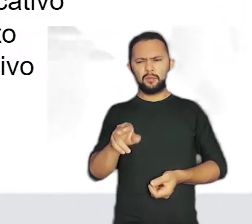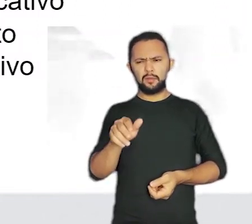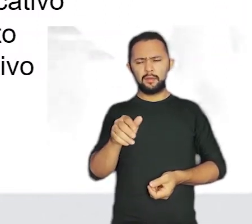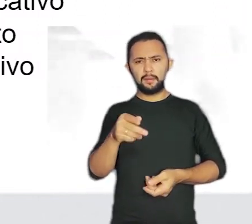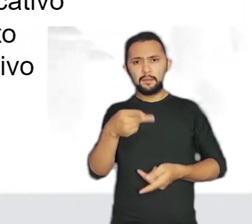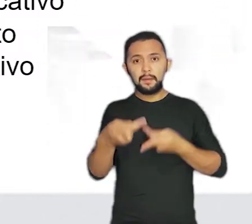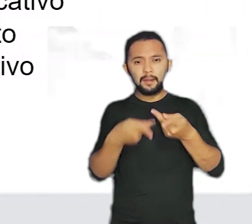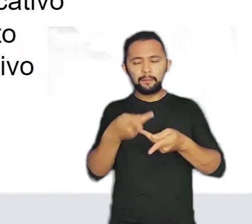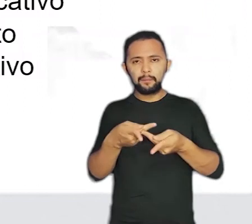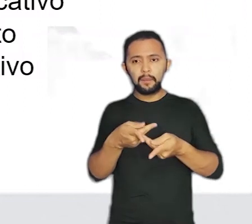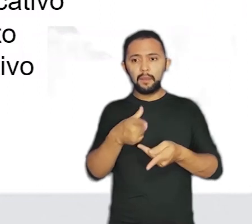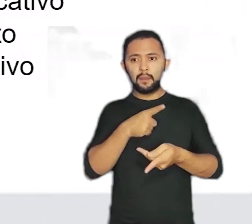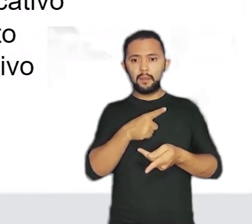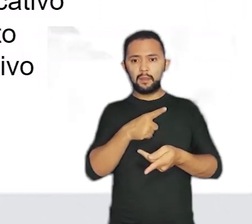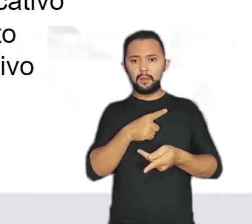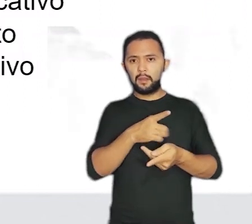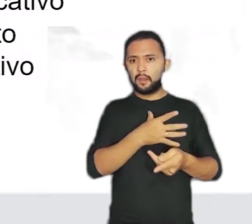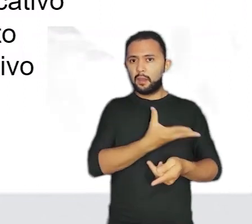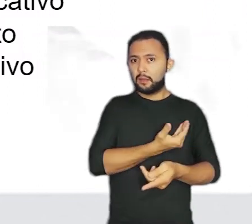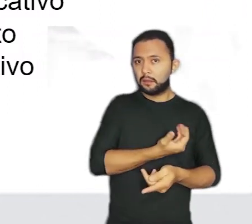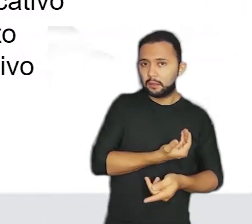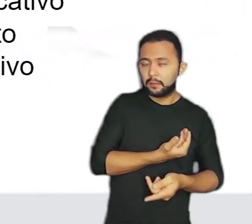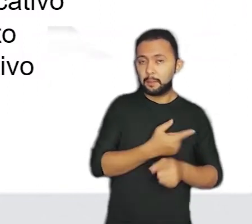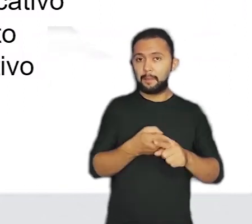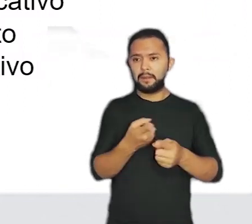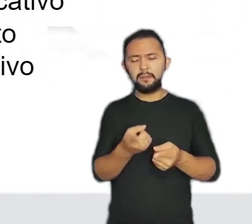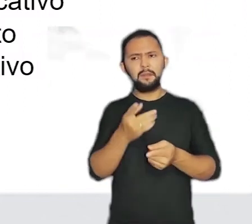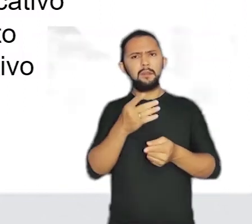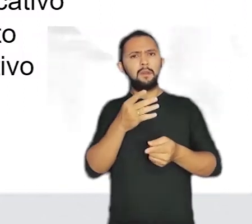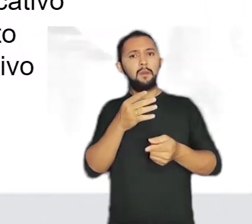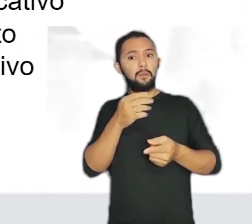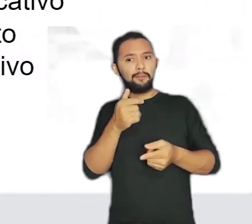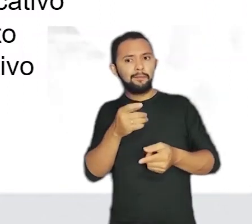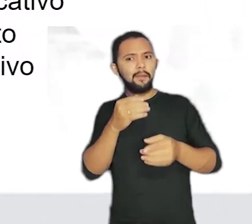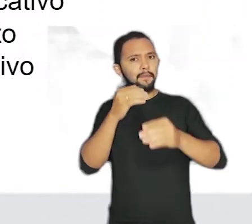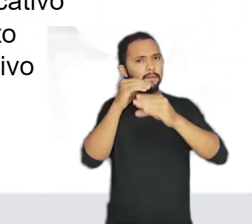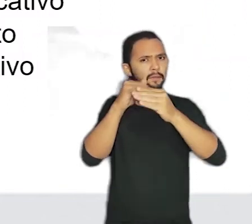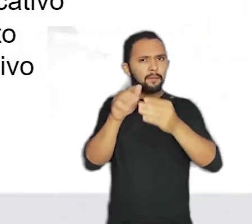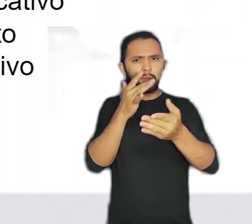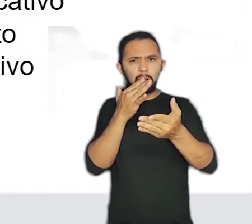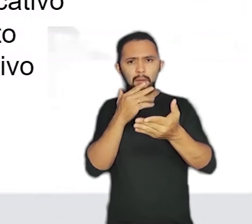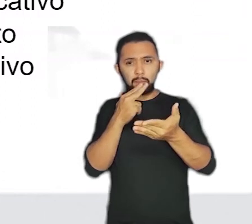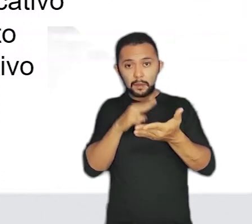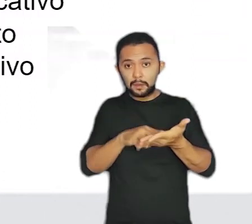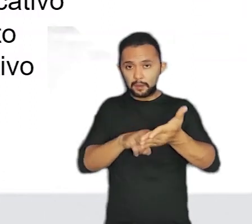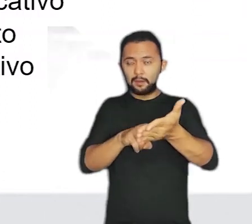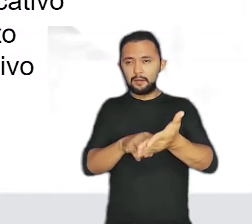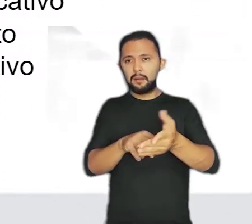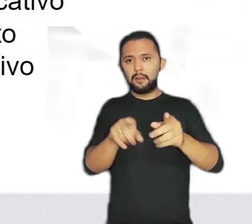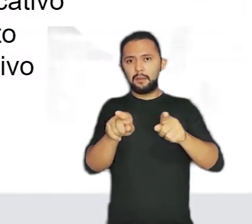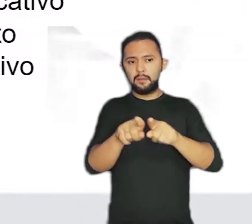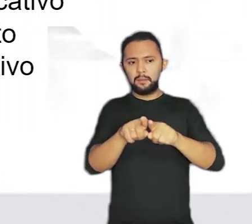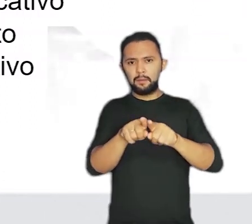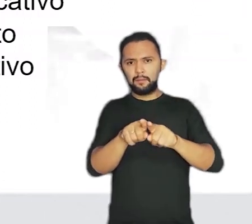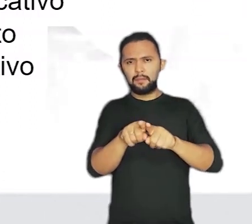mentindo. Ele nem anota, mas você morre de amores pelo boy. Manda bilhetinho, passa pelo refeitório no intervalo